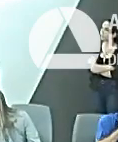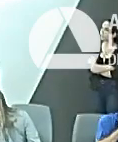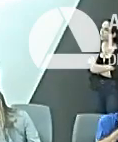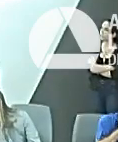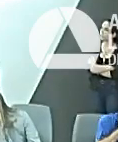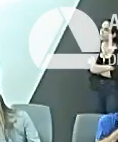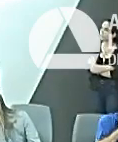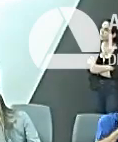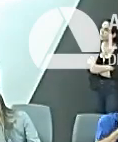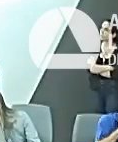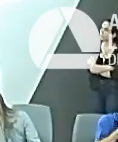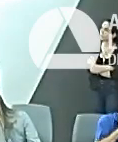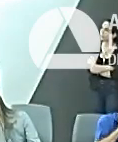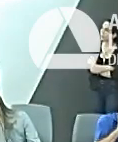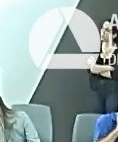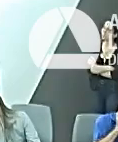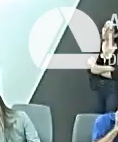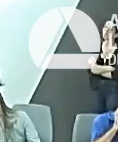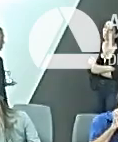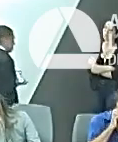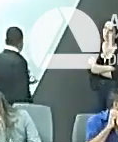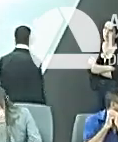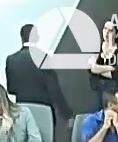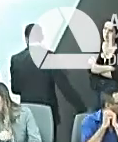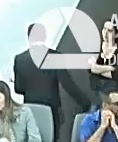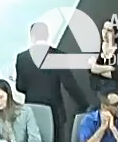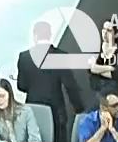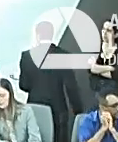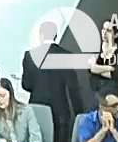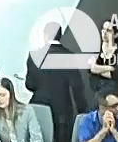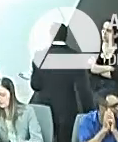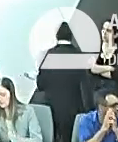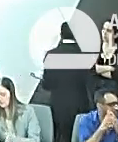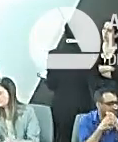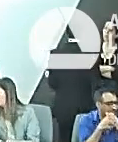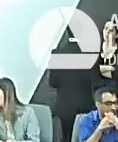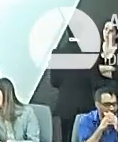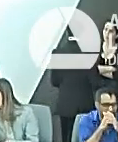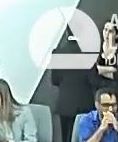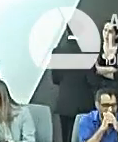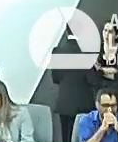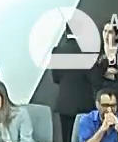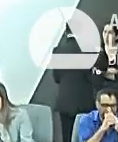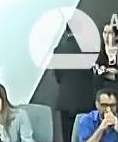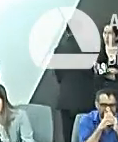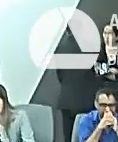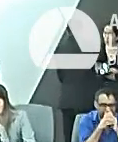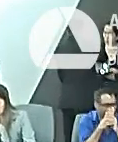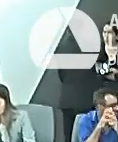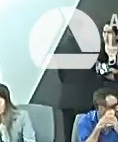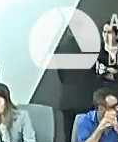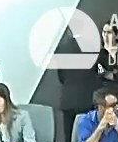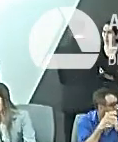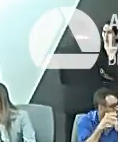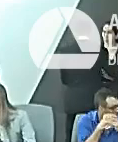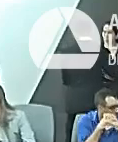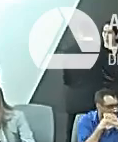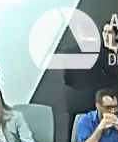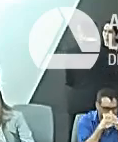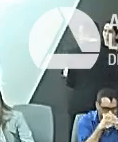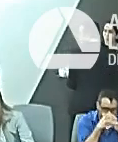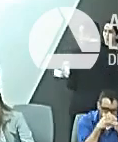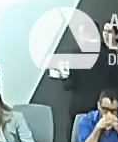do pessoal da subsecretaria de administração prisional fica aqui um registro vergonhoso